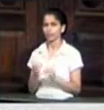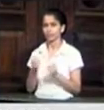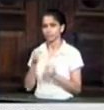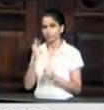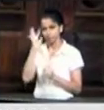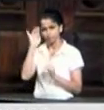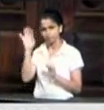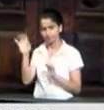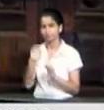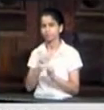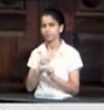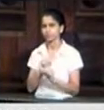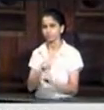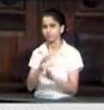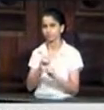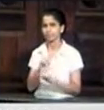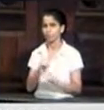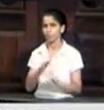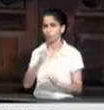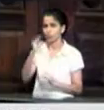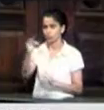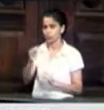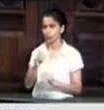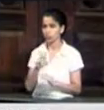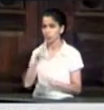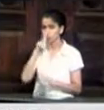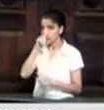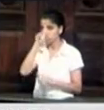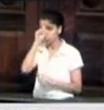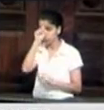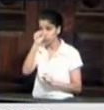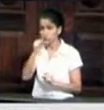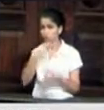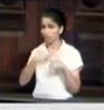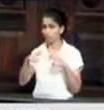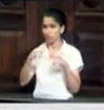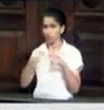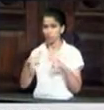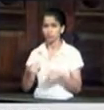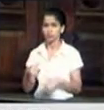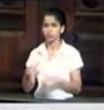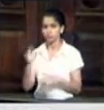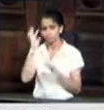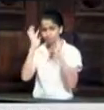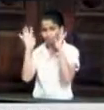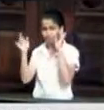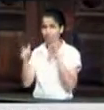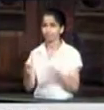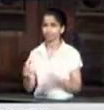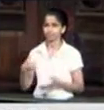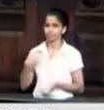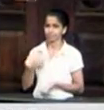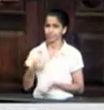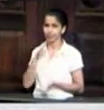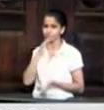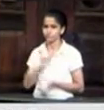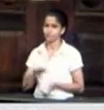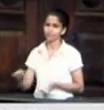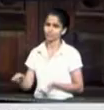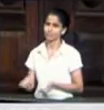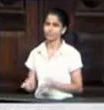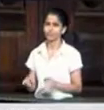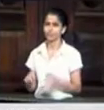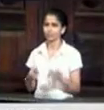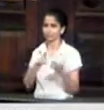pode levar graves consequências psicológicas na tenra infância, é